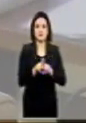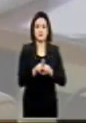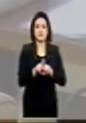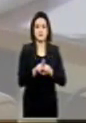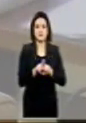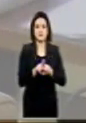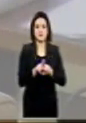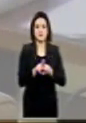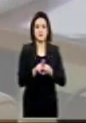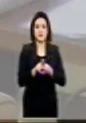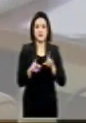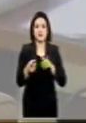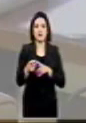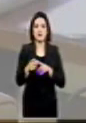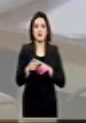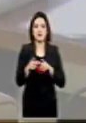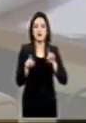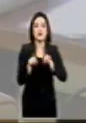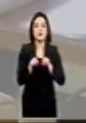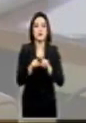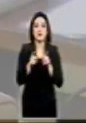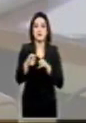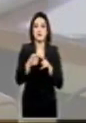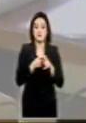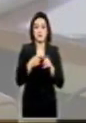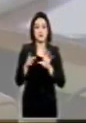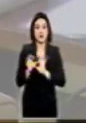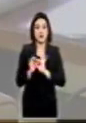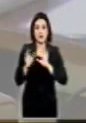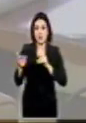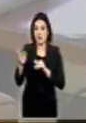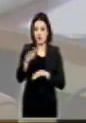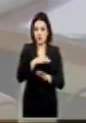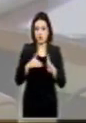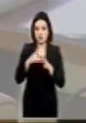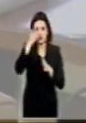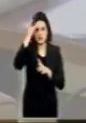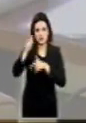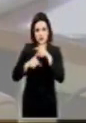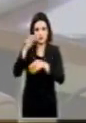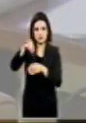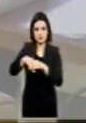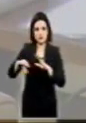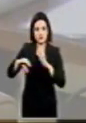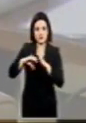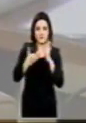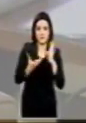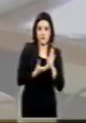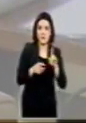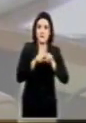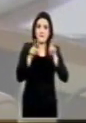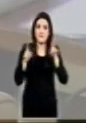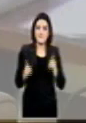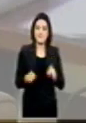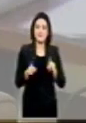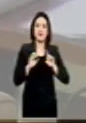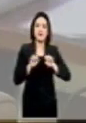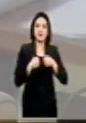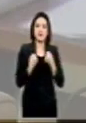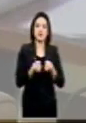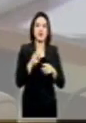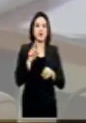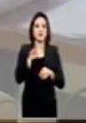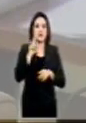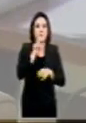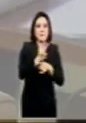não abertas ao público das casas legislativas. Com efeito, as imunidades parlamentares almejam conferir condições